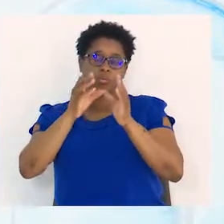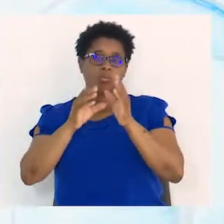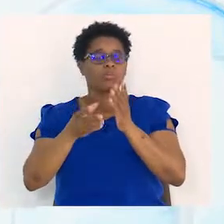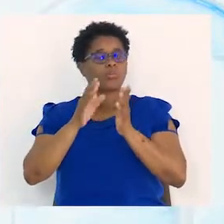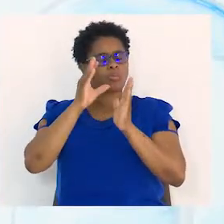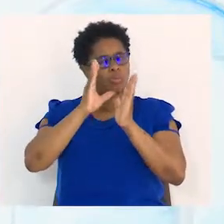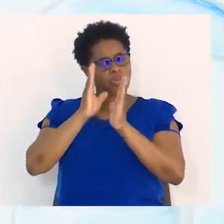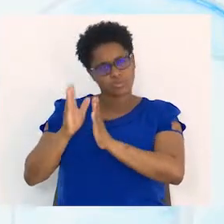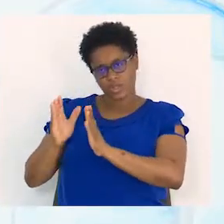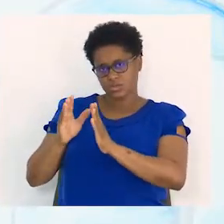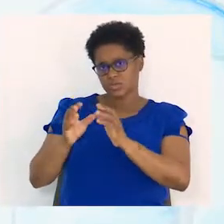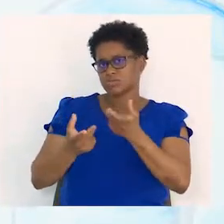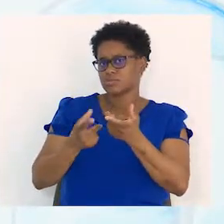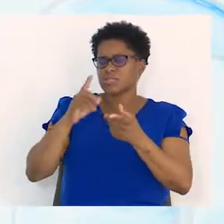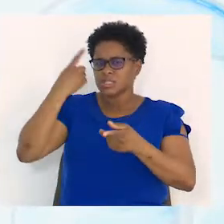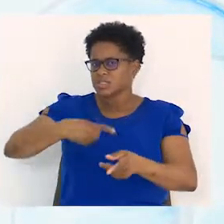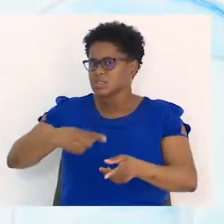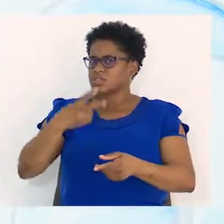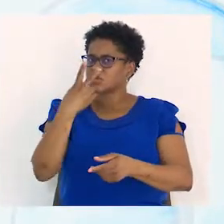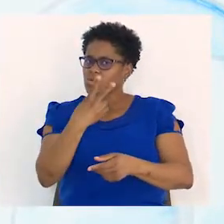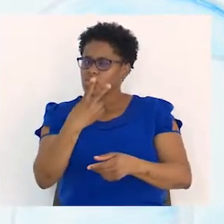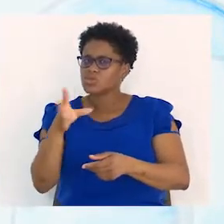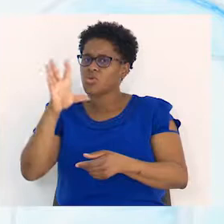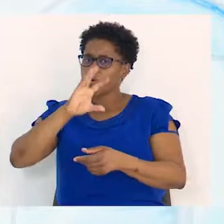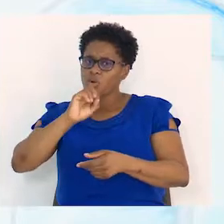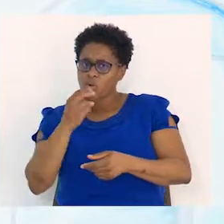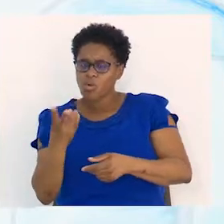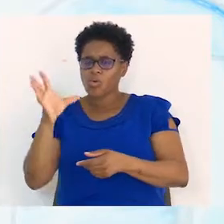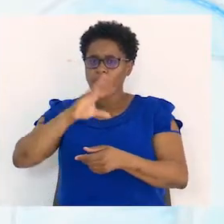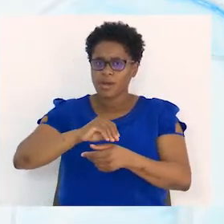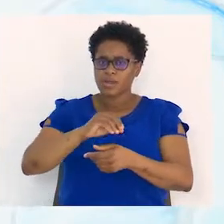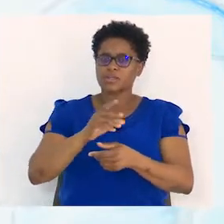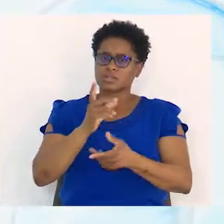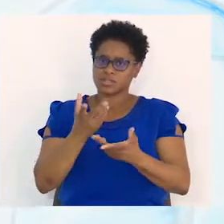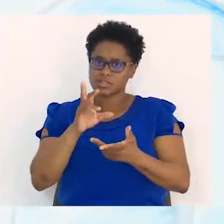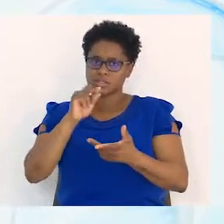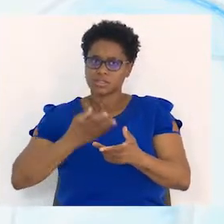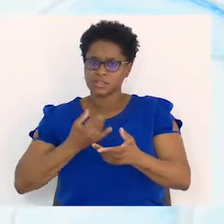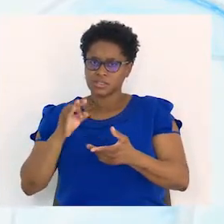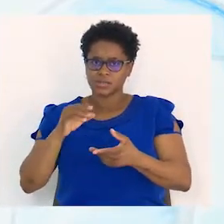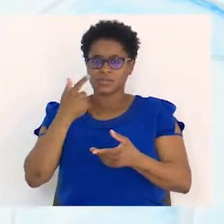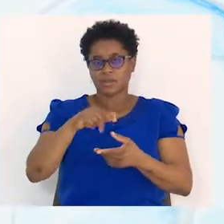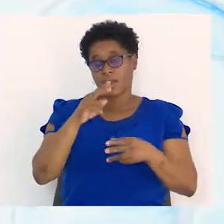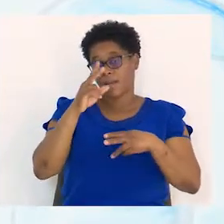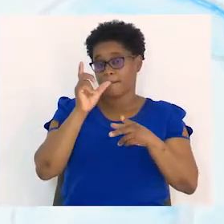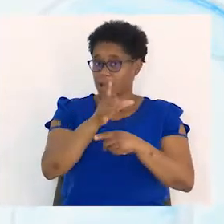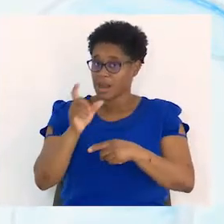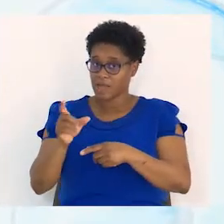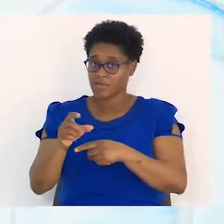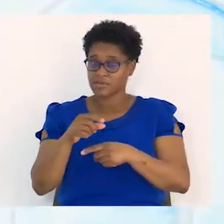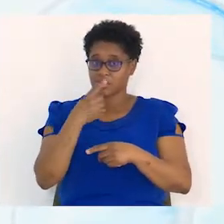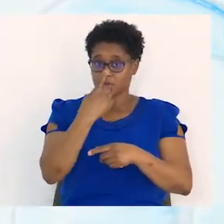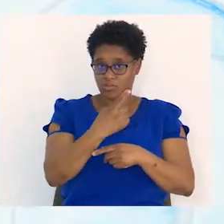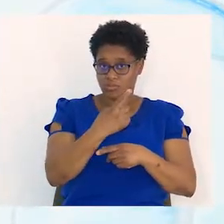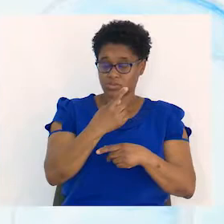Ou seja, tu vais encontrar palavras que vão ser oriundas de um radical e palavras que vão